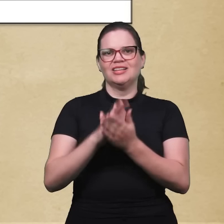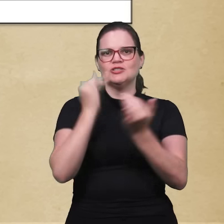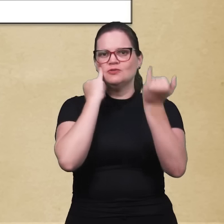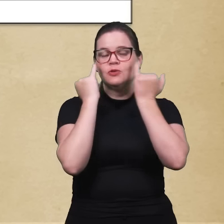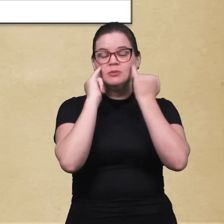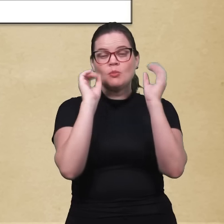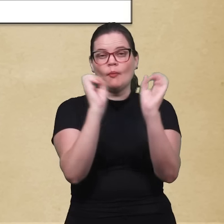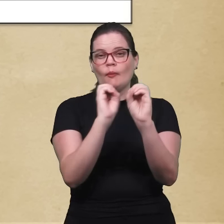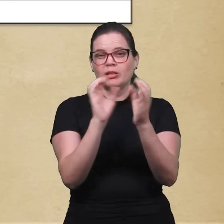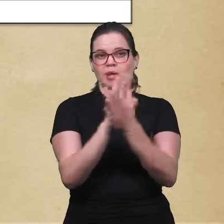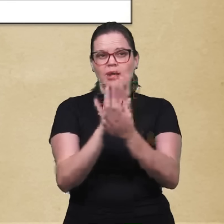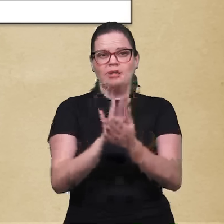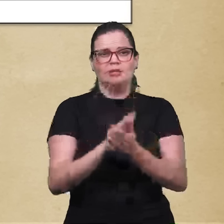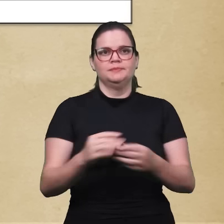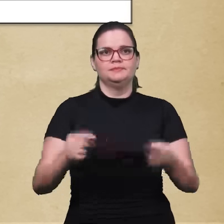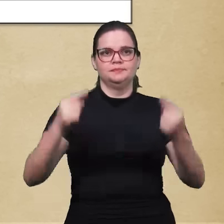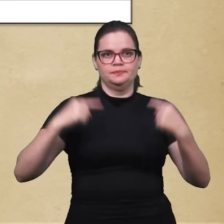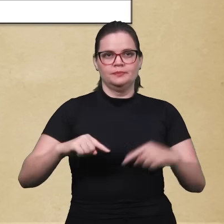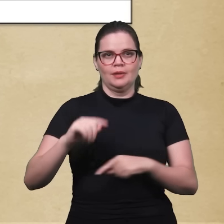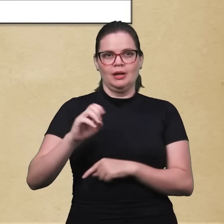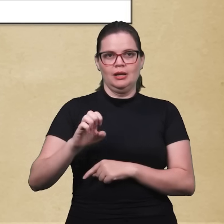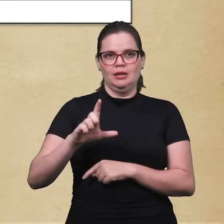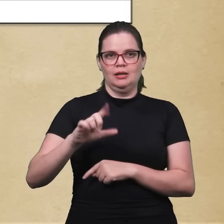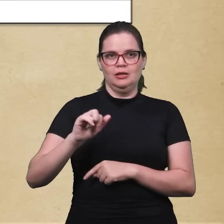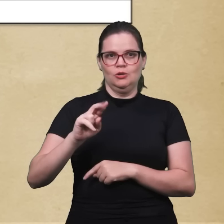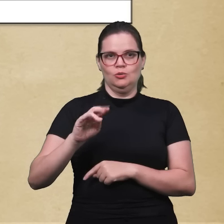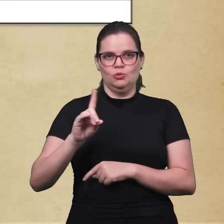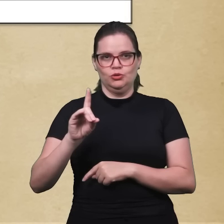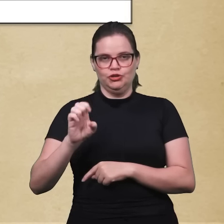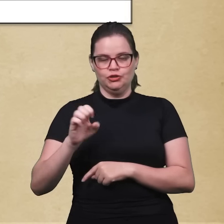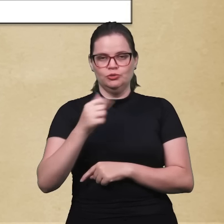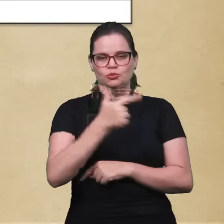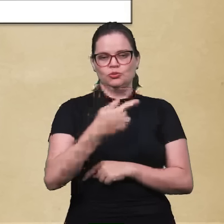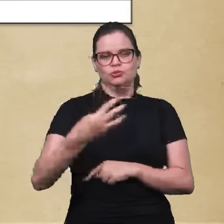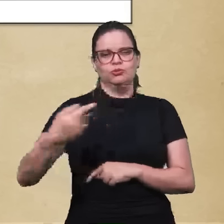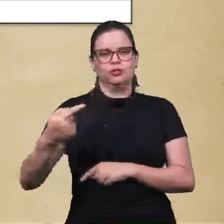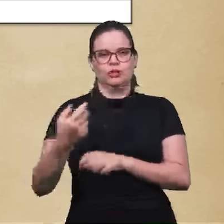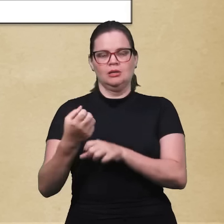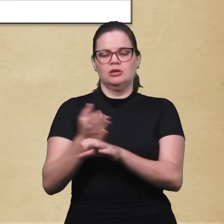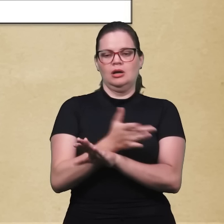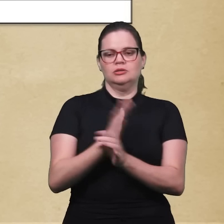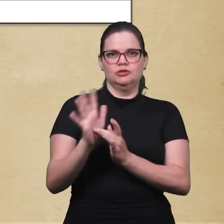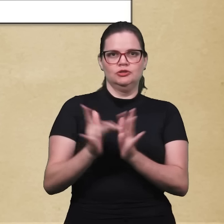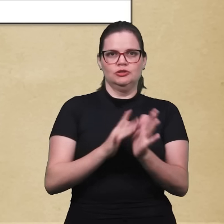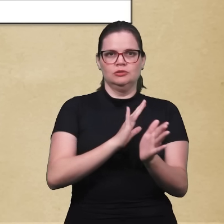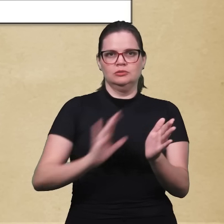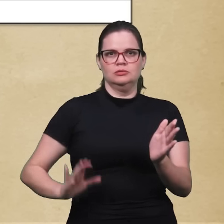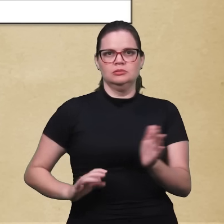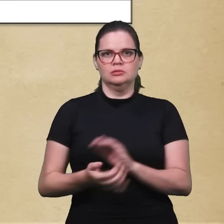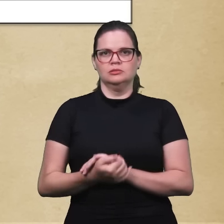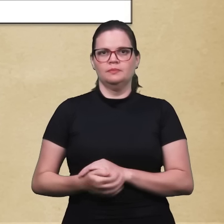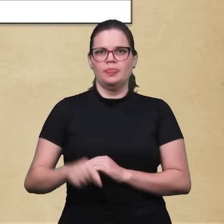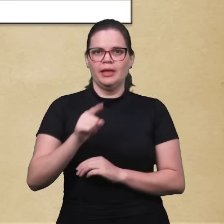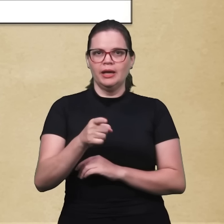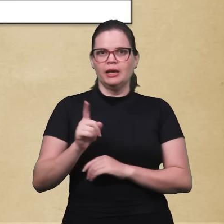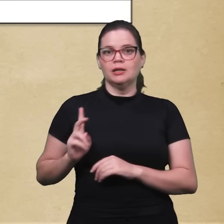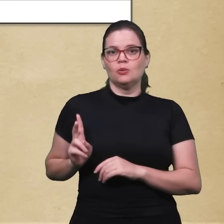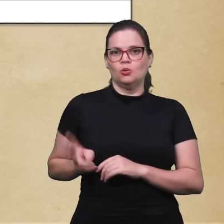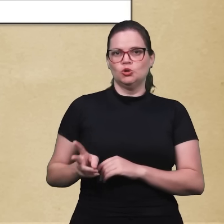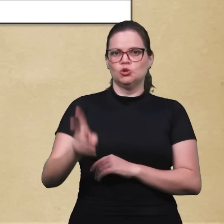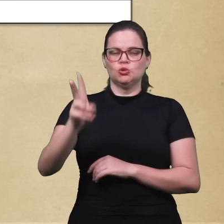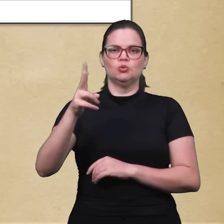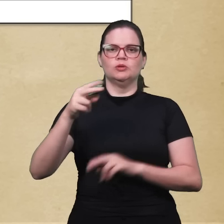Eliúde, no ano de 237 a.C., a continuidade fiel em tempos